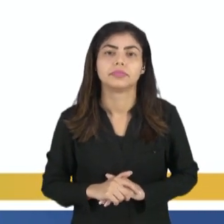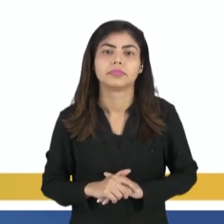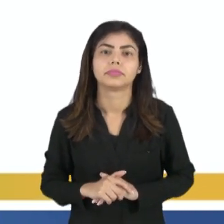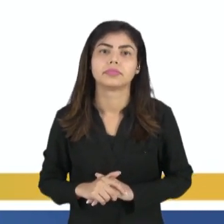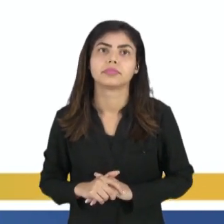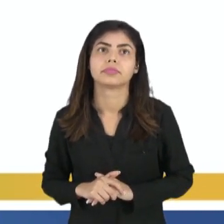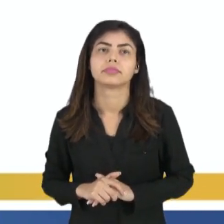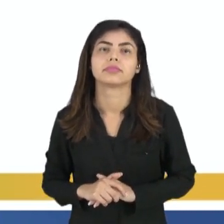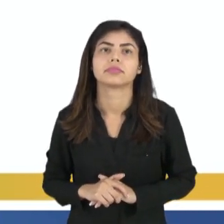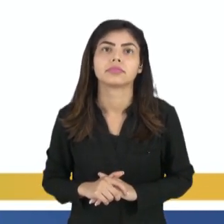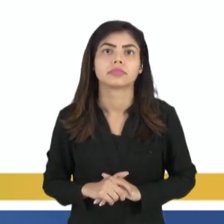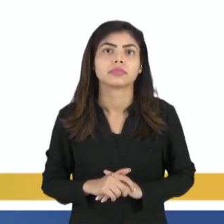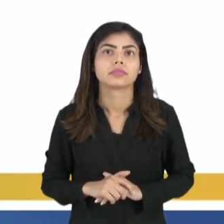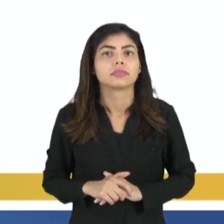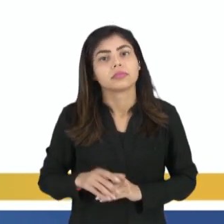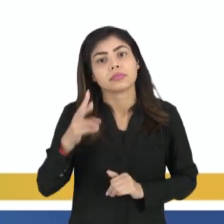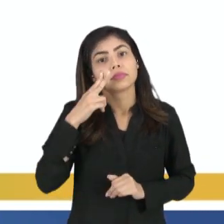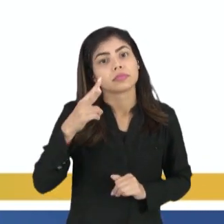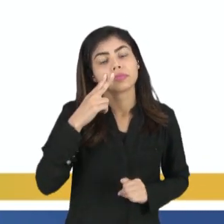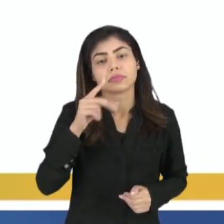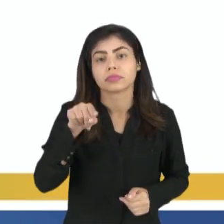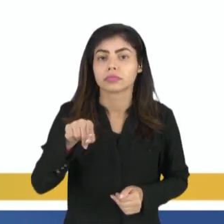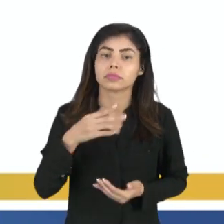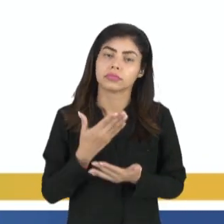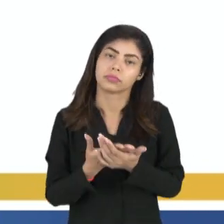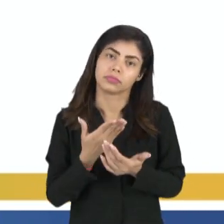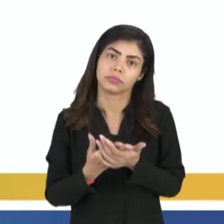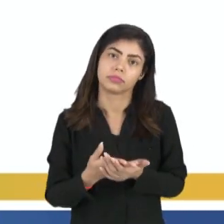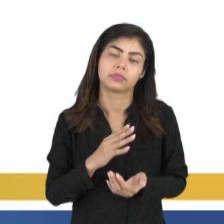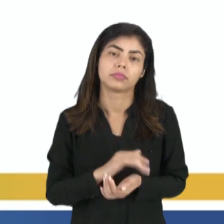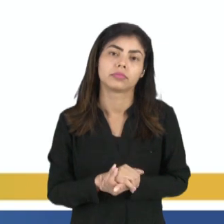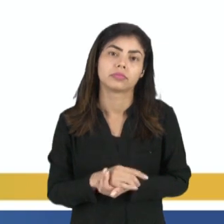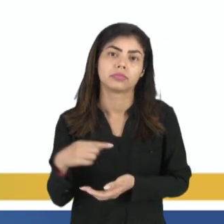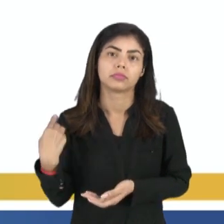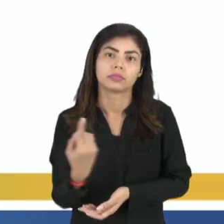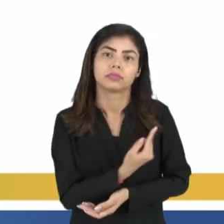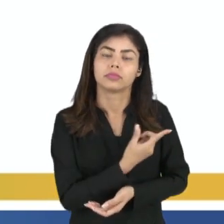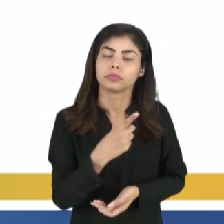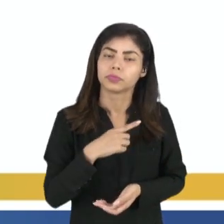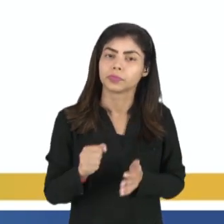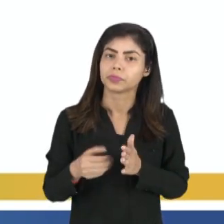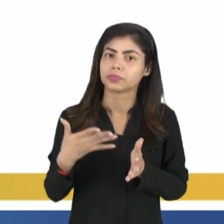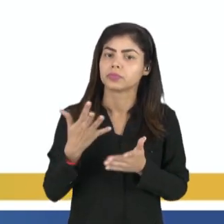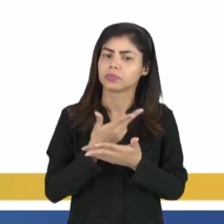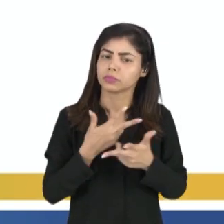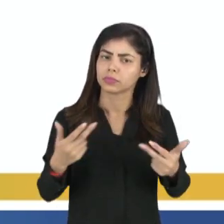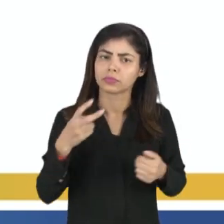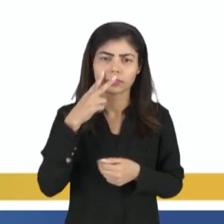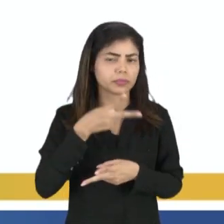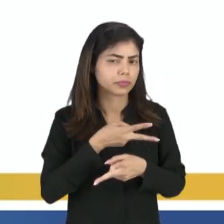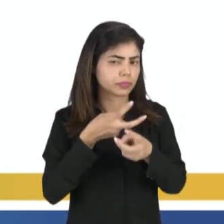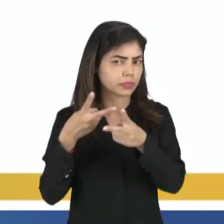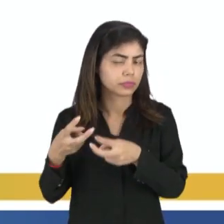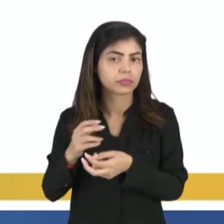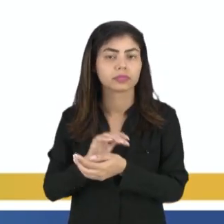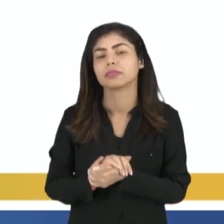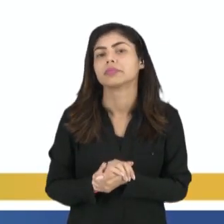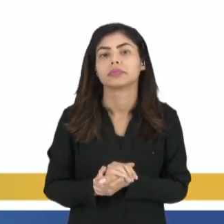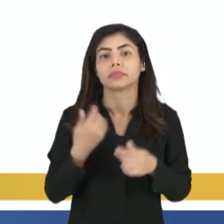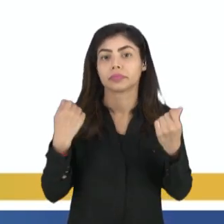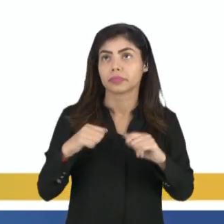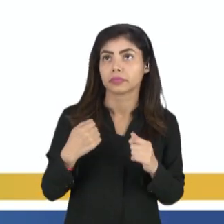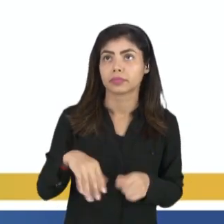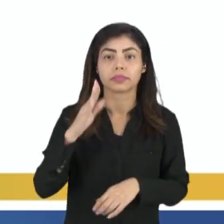são acentuadas nos vimos aqui que Nesta aula nós temos aí muitas coisas para observar luz